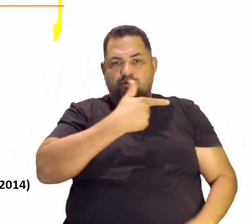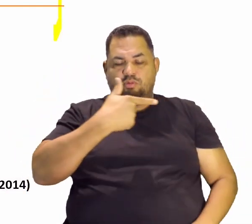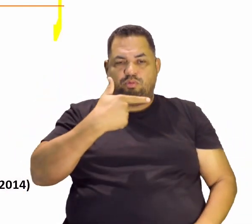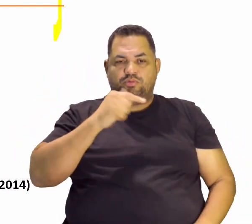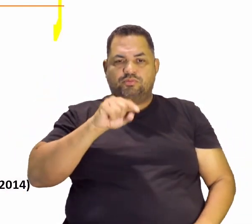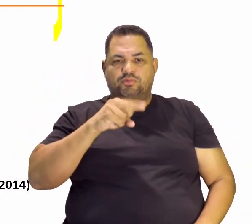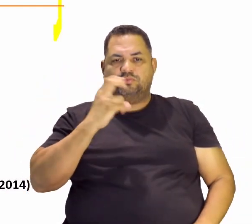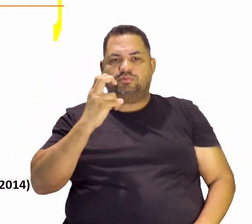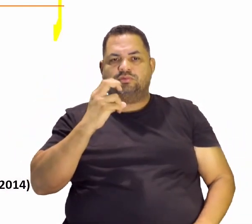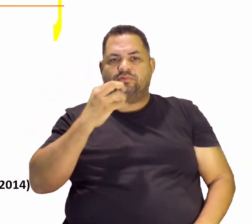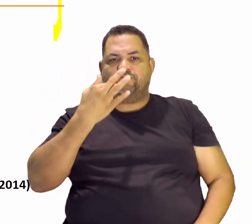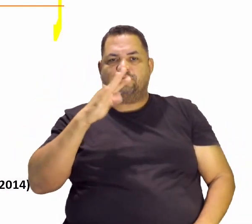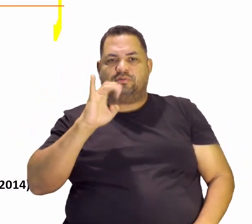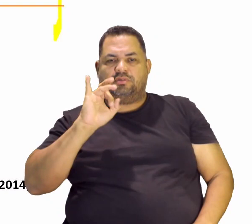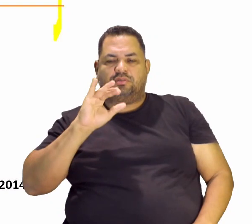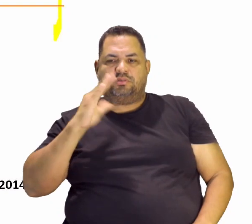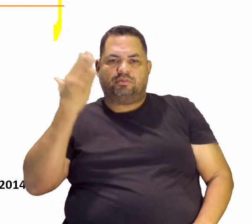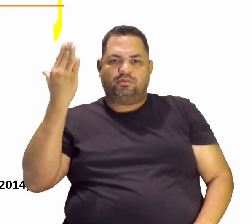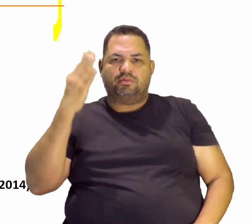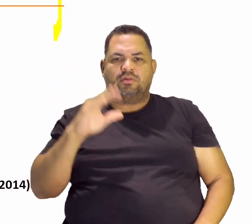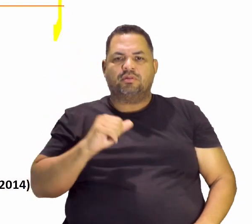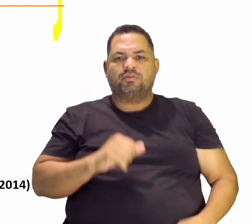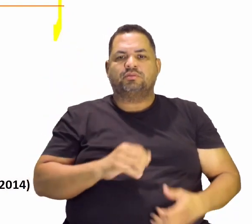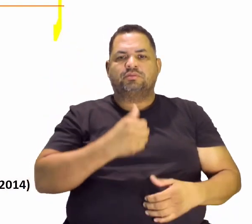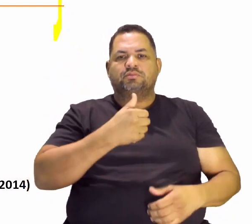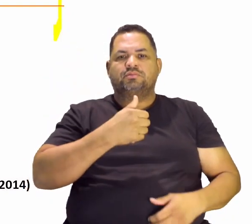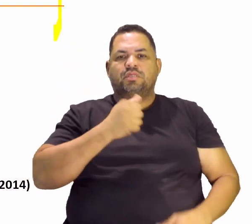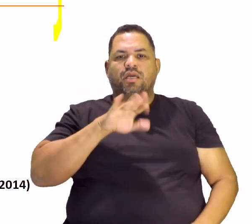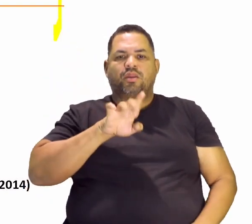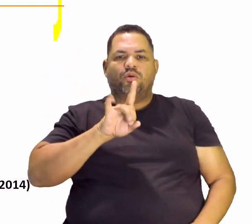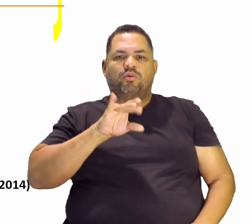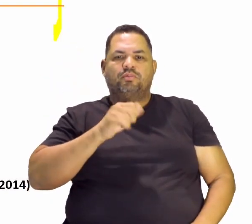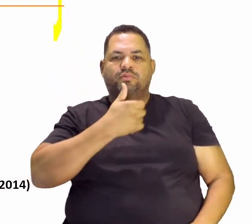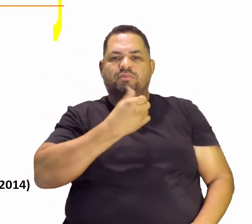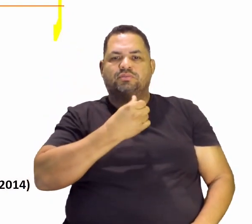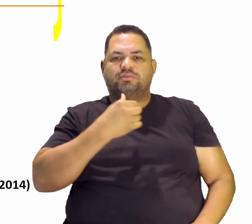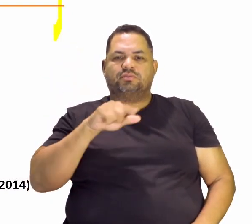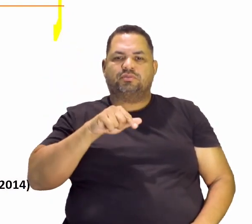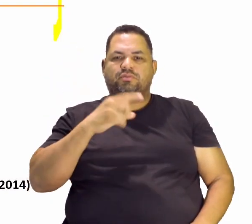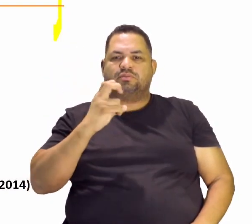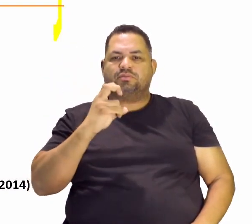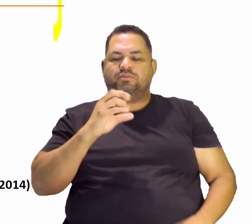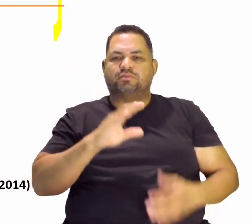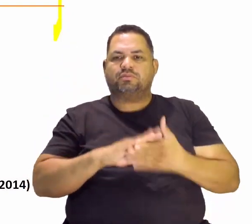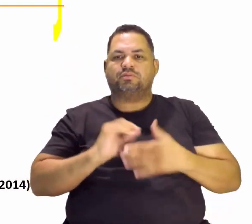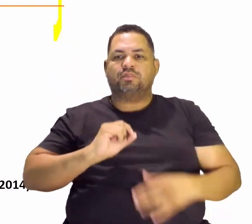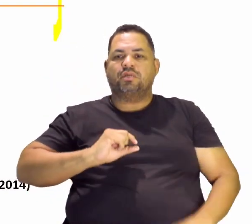12,5, aeróbio para 62,5 e aí eu já aumento meu aporte